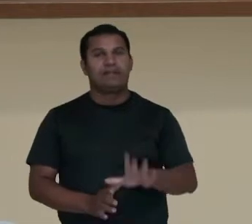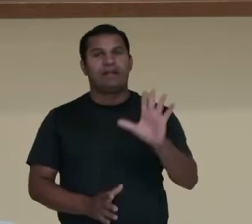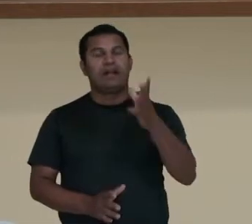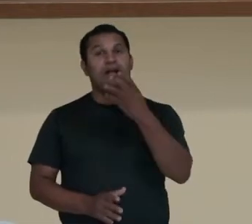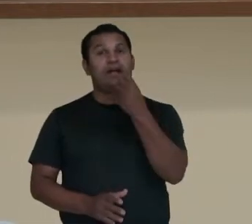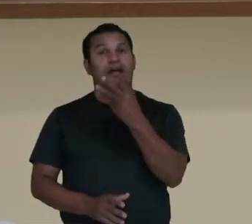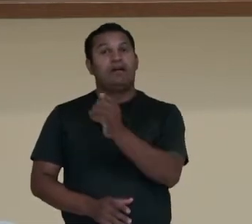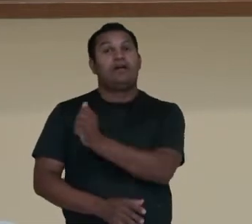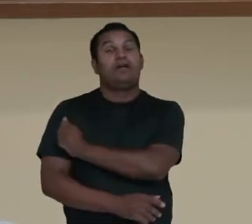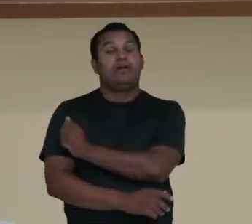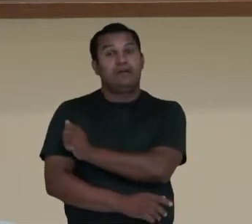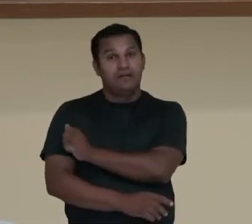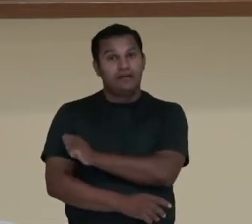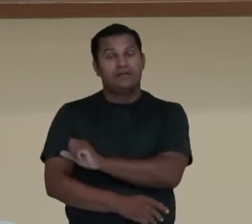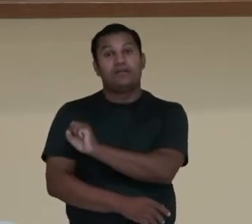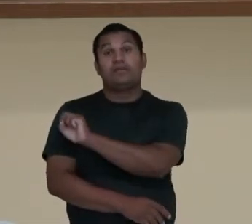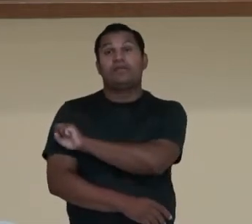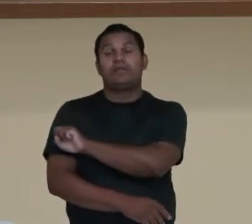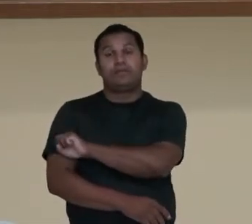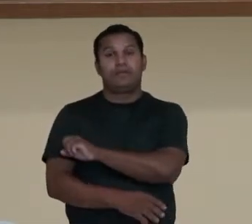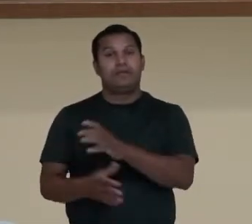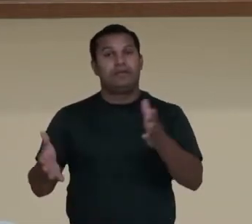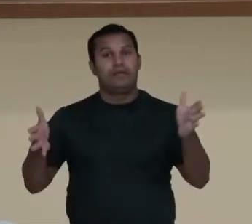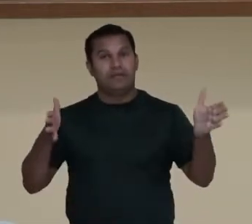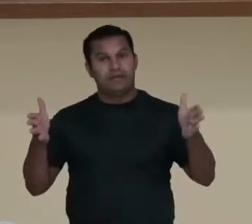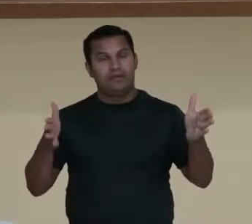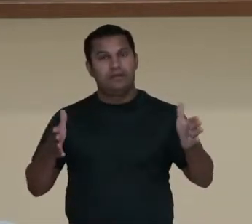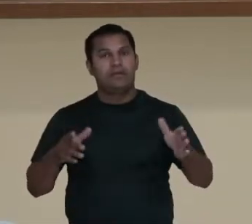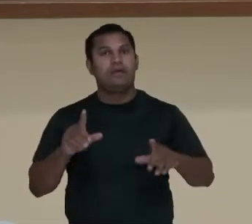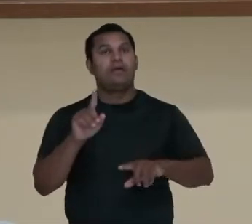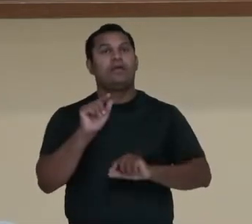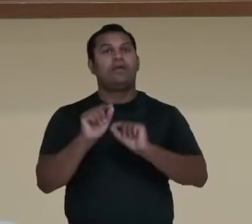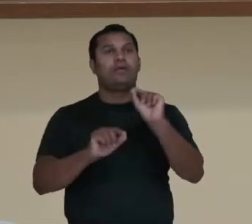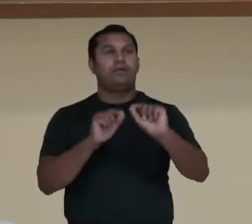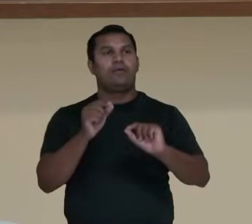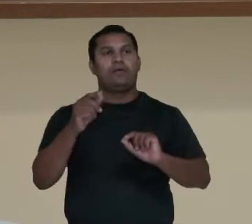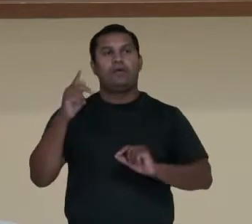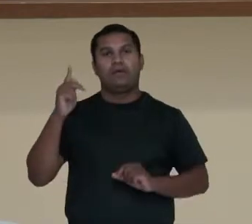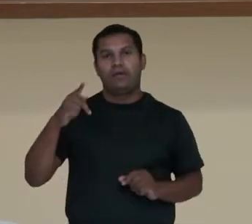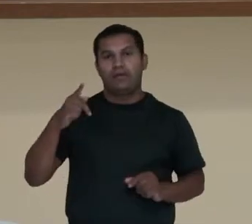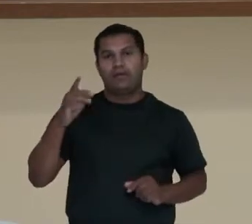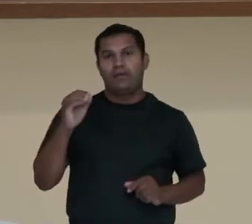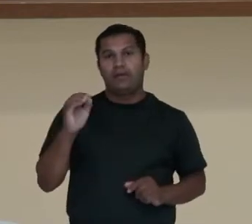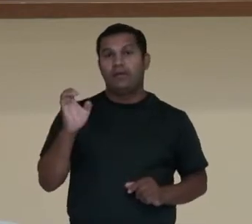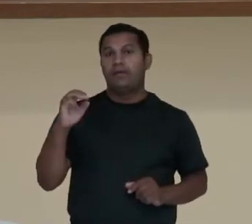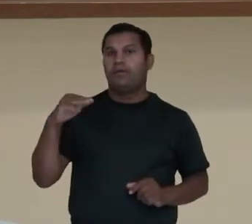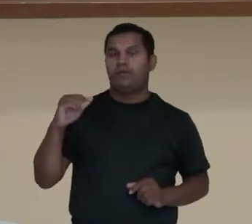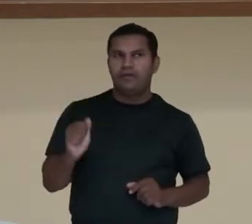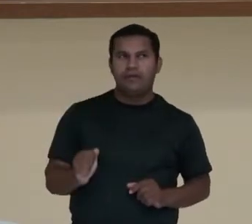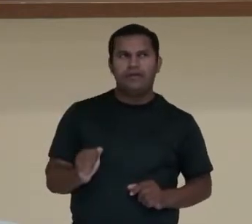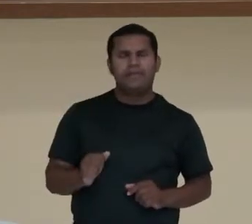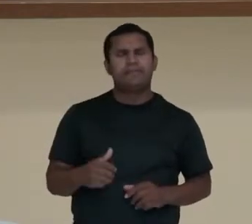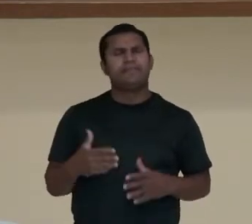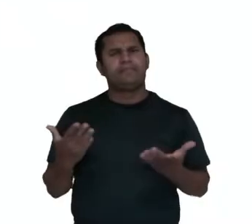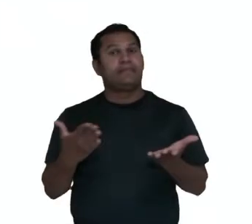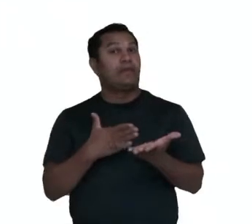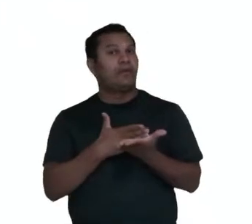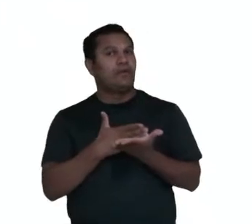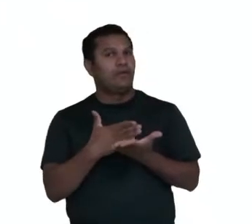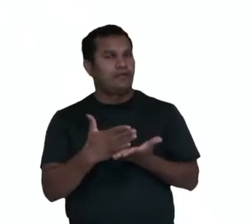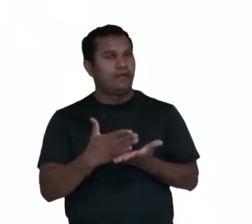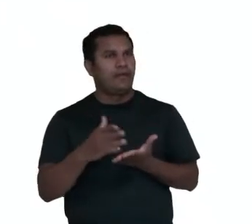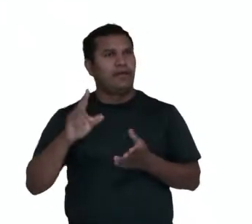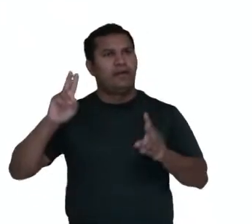Olá, estudantes do oitavo ano. Nesse vídeo vamos falar sobre o gênero poema. Para começo de conversa, o amor